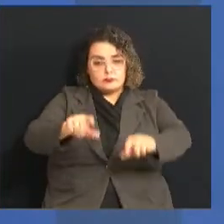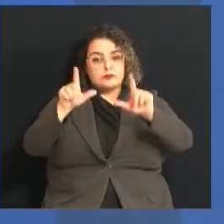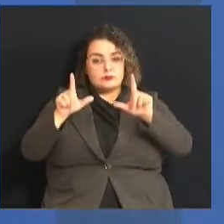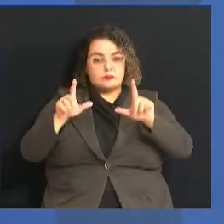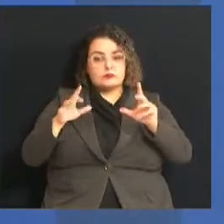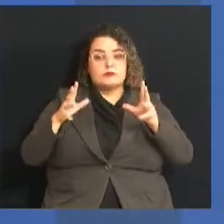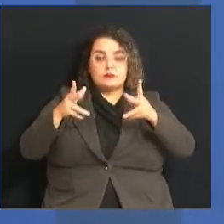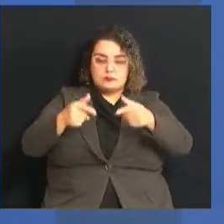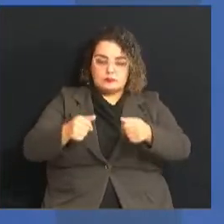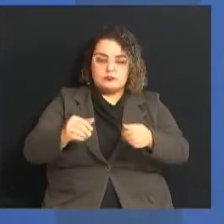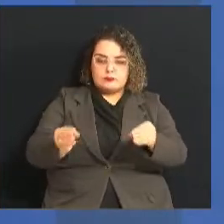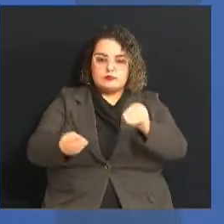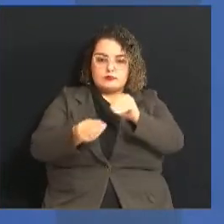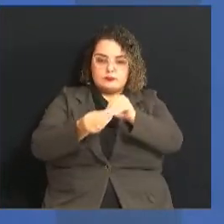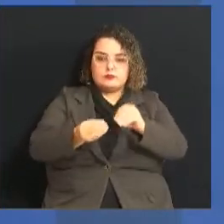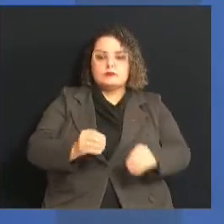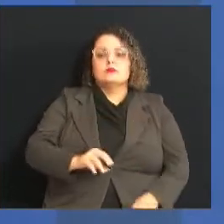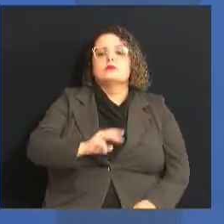no site